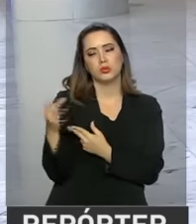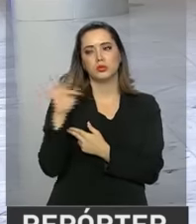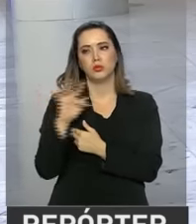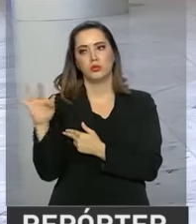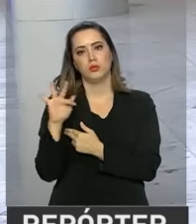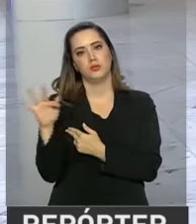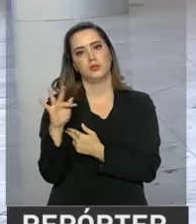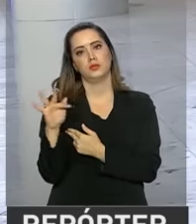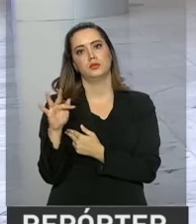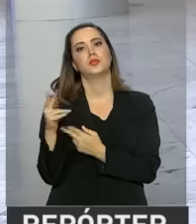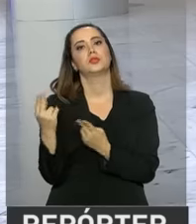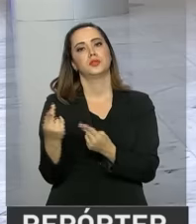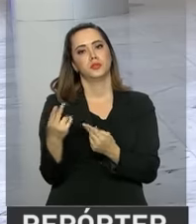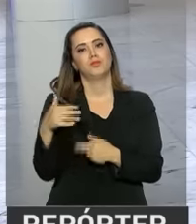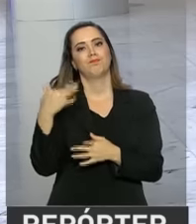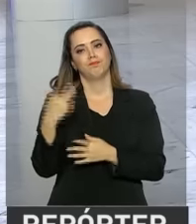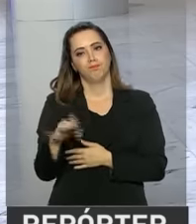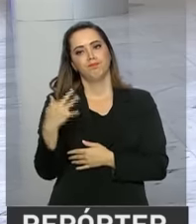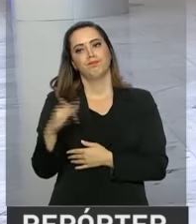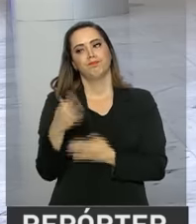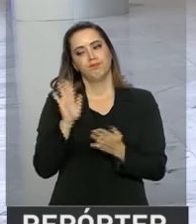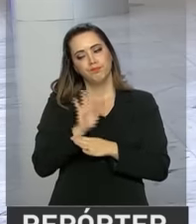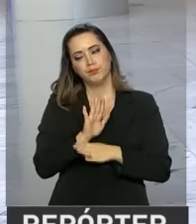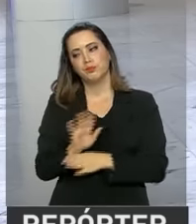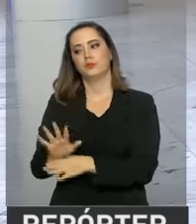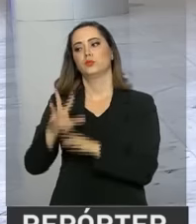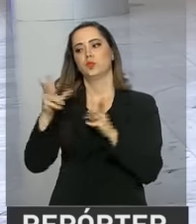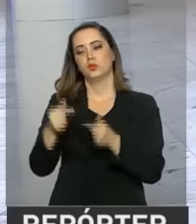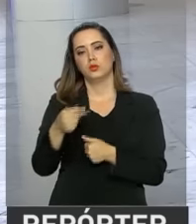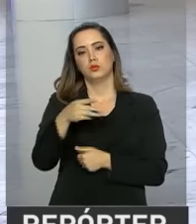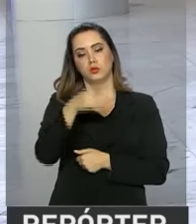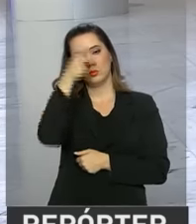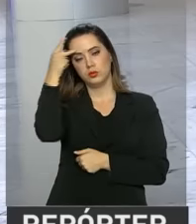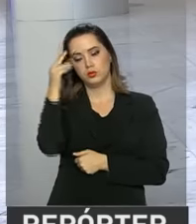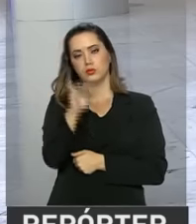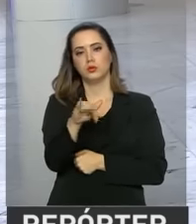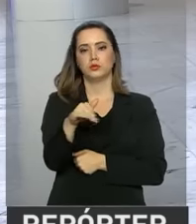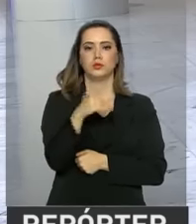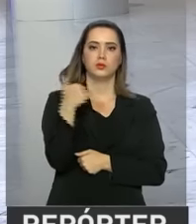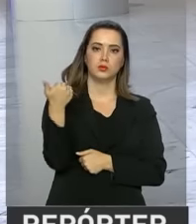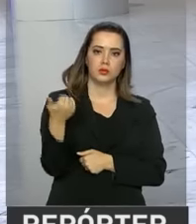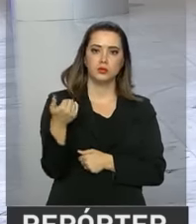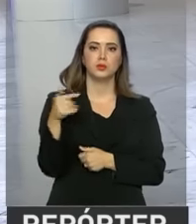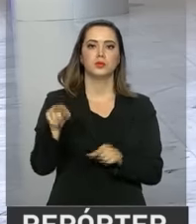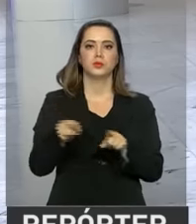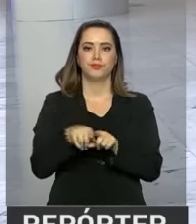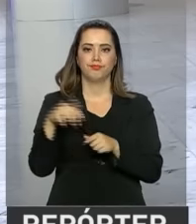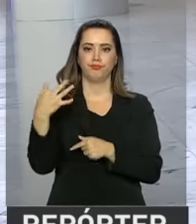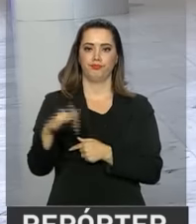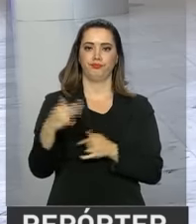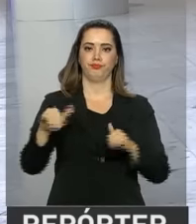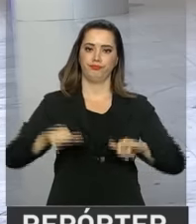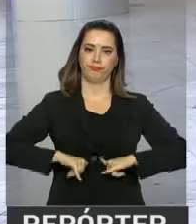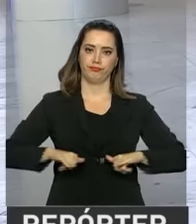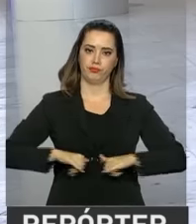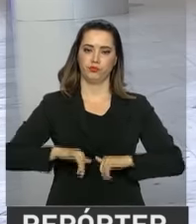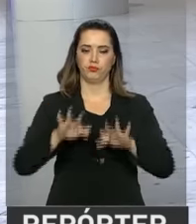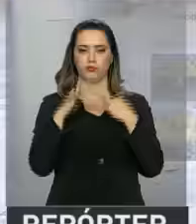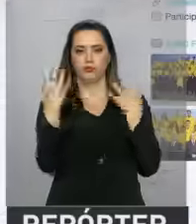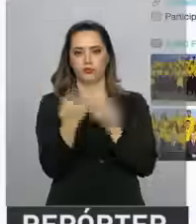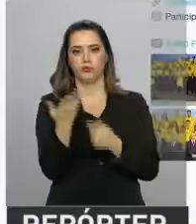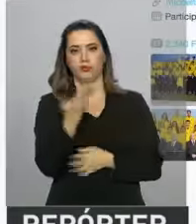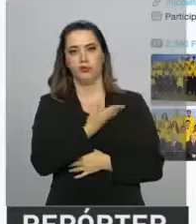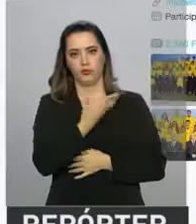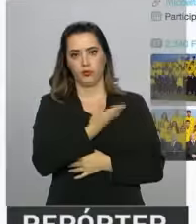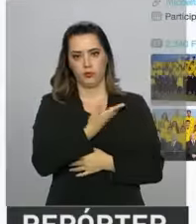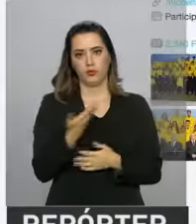irmãos na dor e solidariedade a todos os mortos e feridos, suas famílias e amigos. E nas redes sociais, o presidente em exercício,